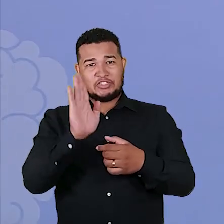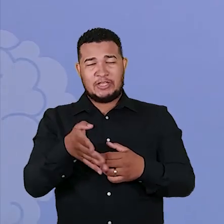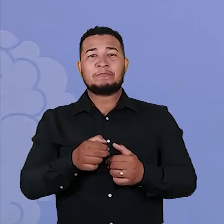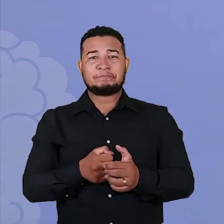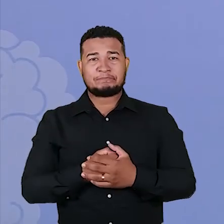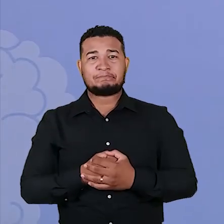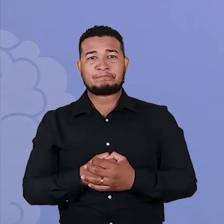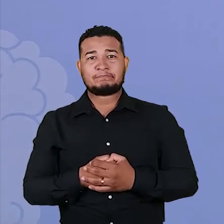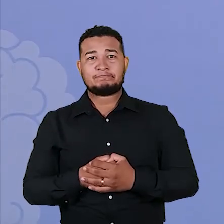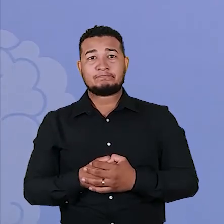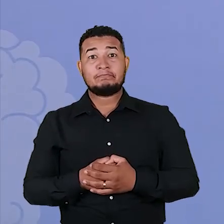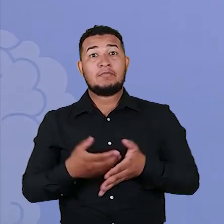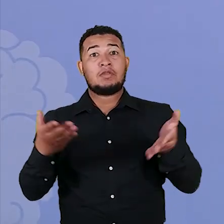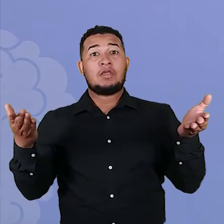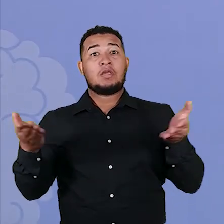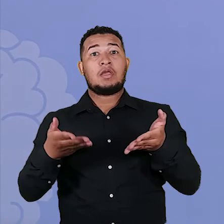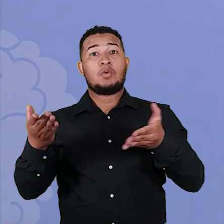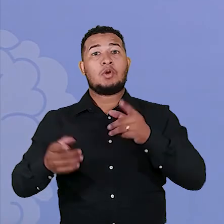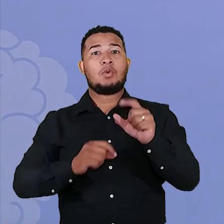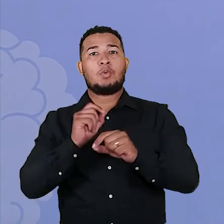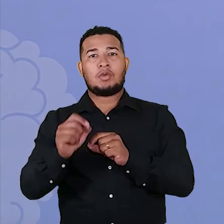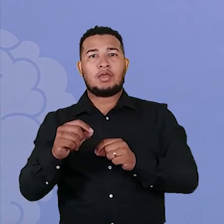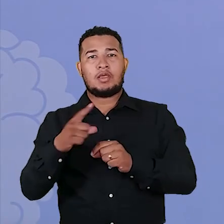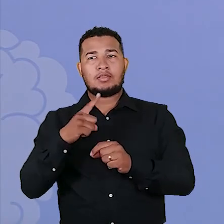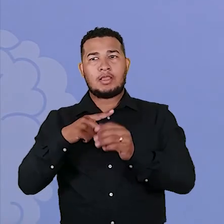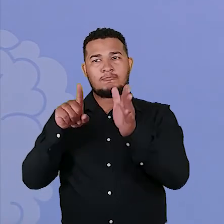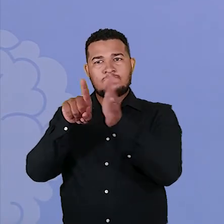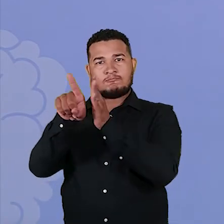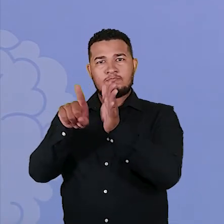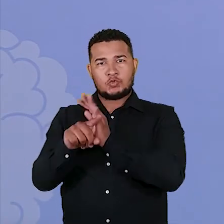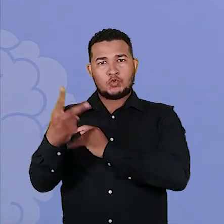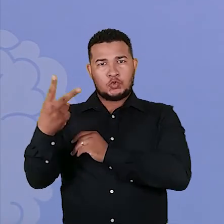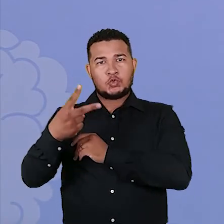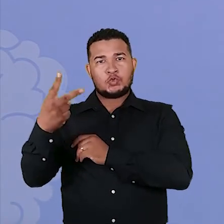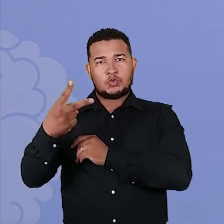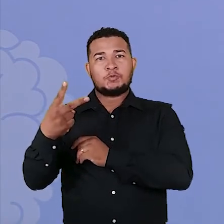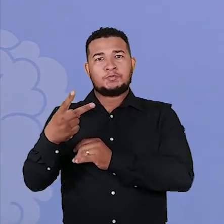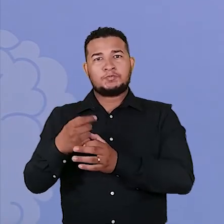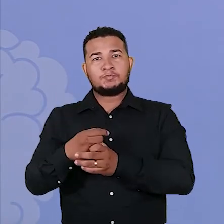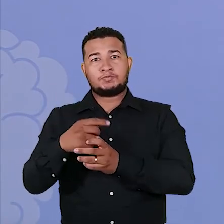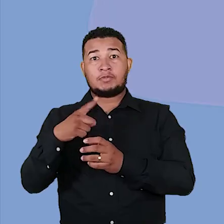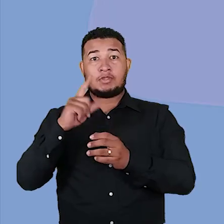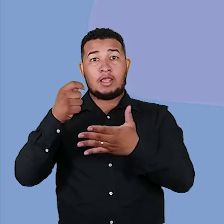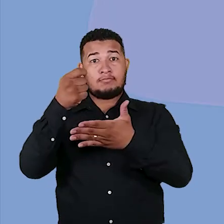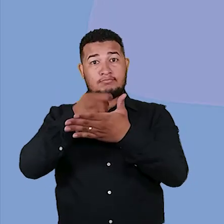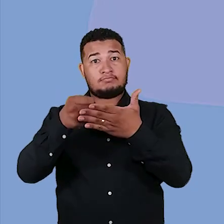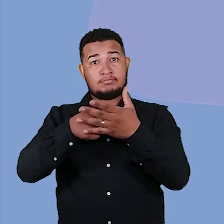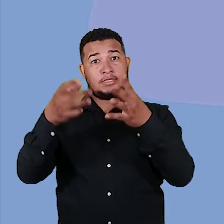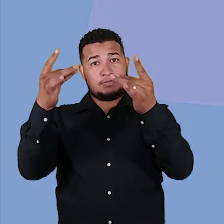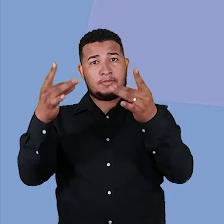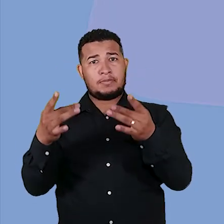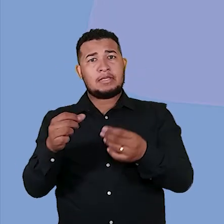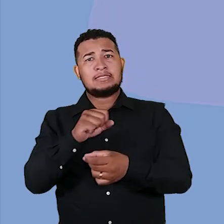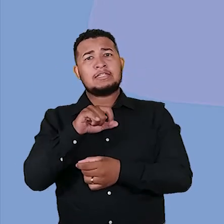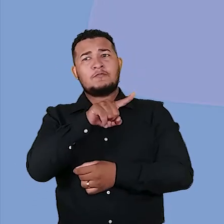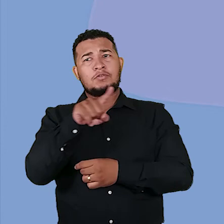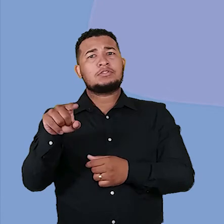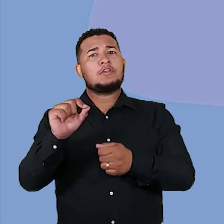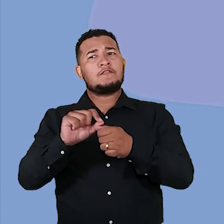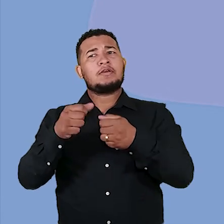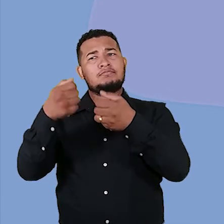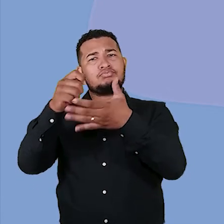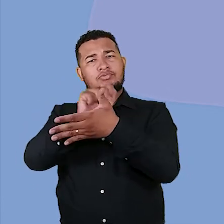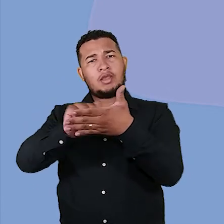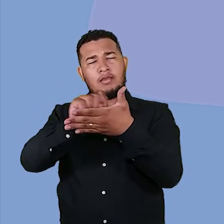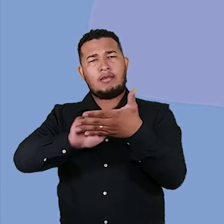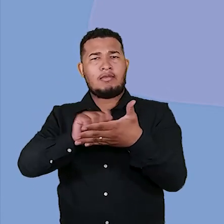o que eu expliquei para vocês, tá? Agora, tem mais essas duas questões que são discursivas, né?